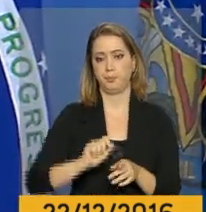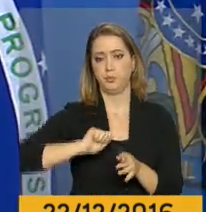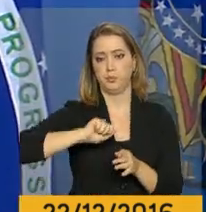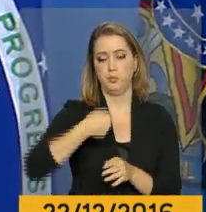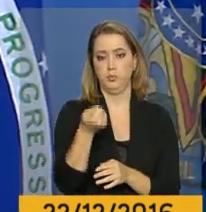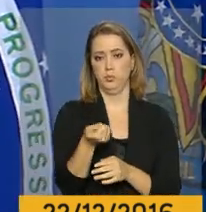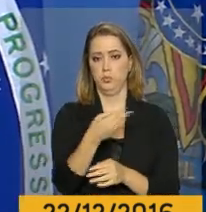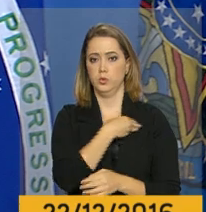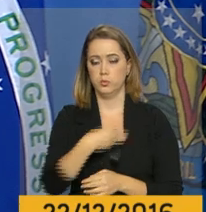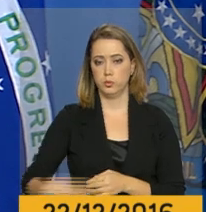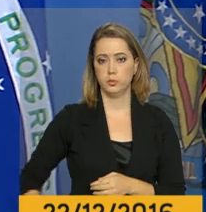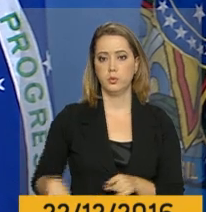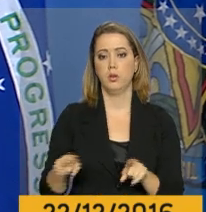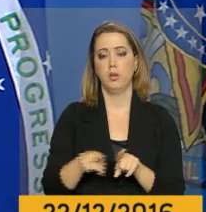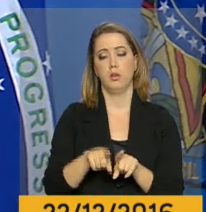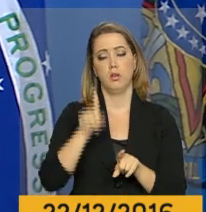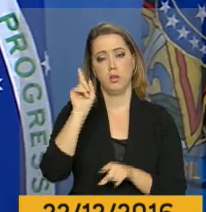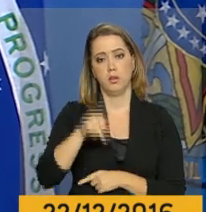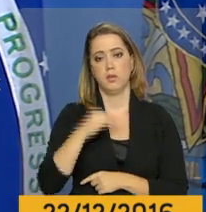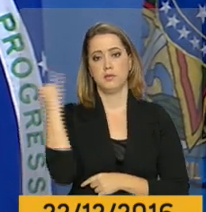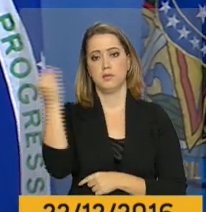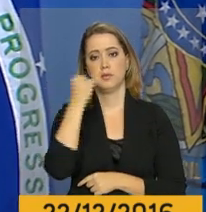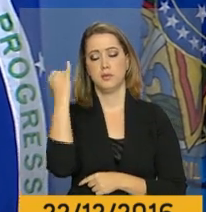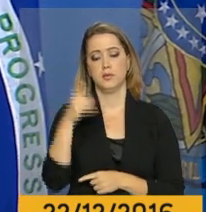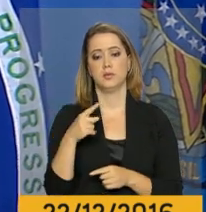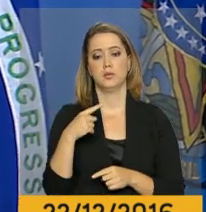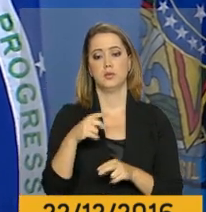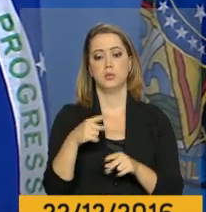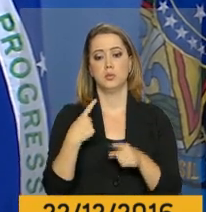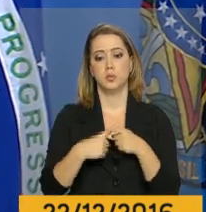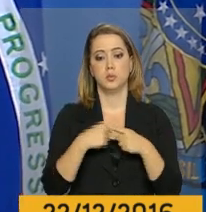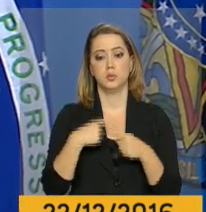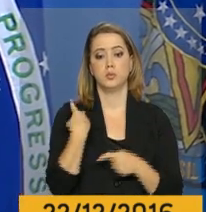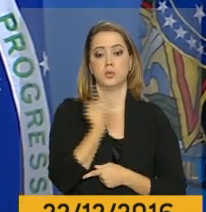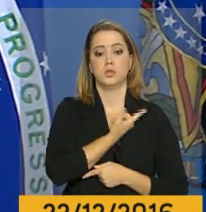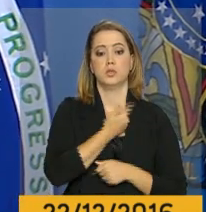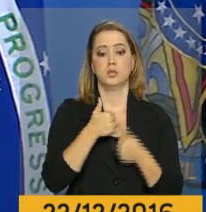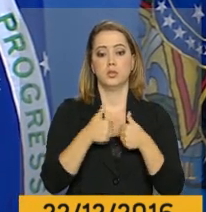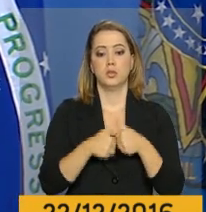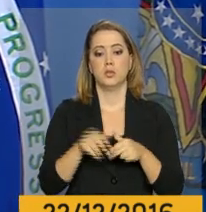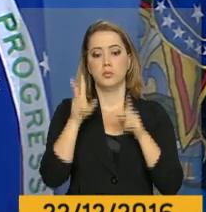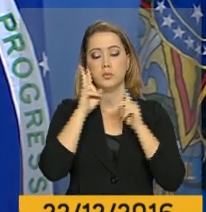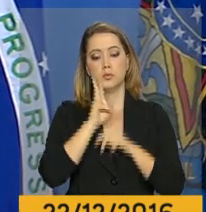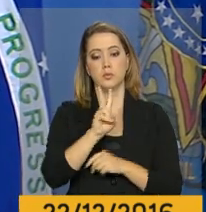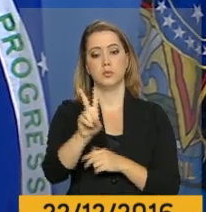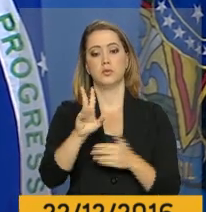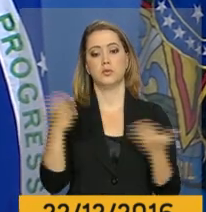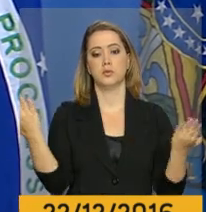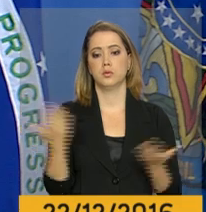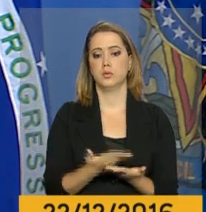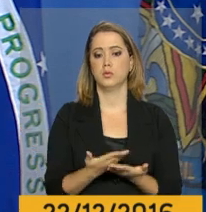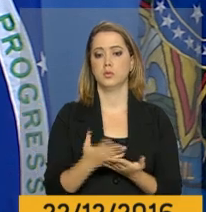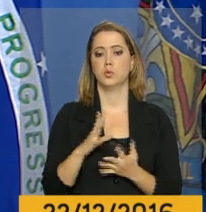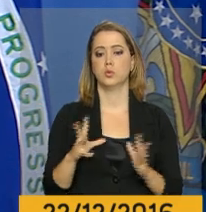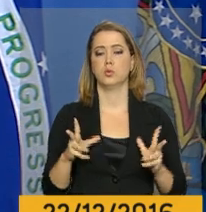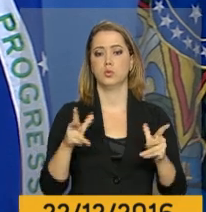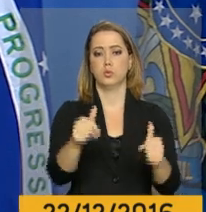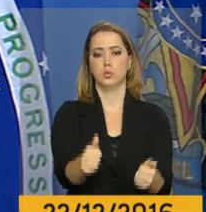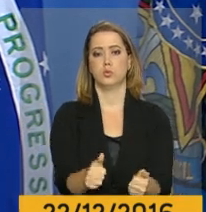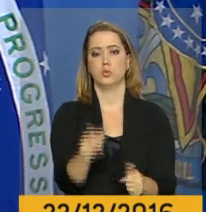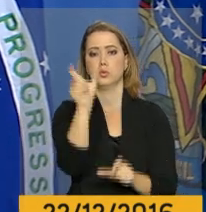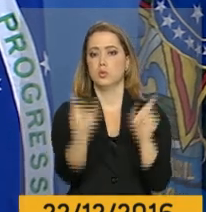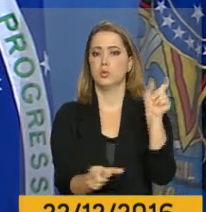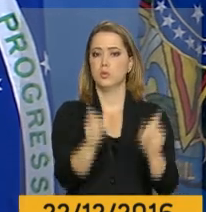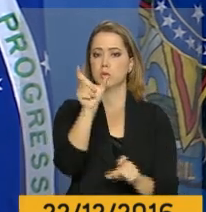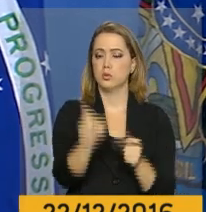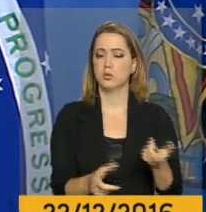deputados, é muito importante, porque nós estamos vendo, pelas palavras de todos que se manifestaram, do Patá,